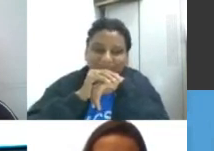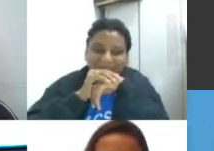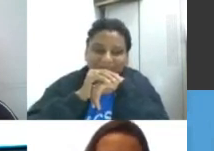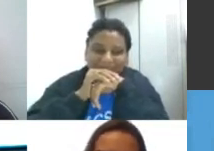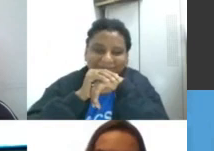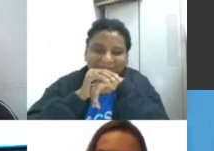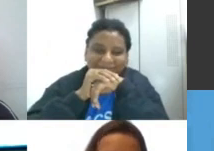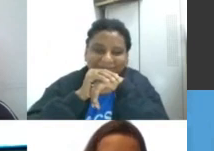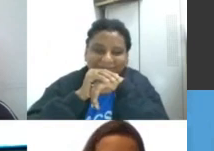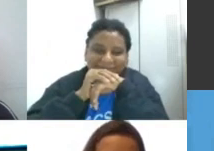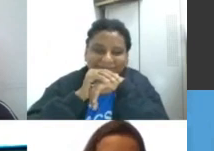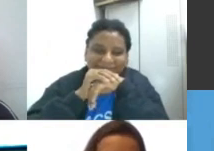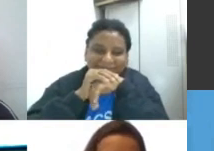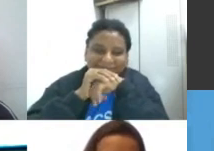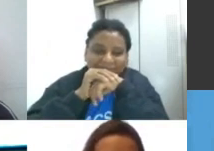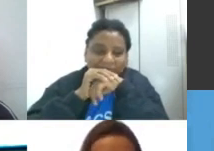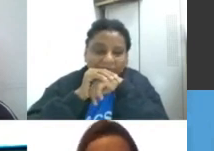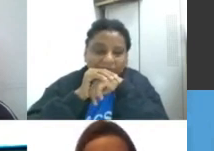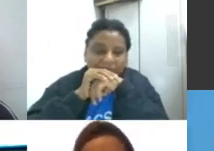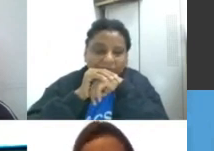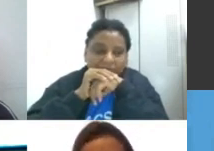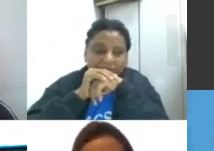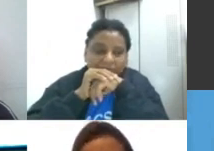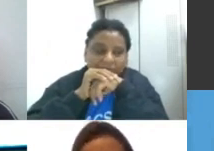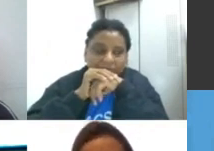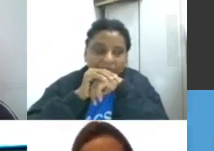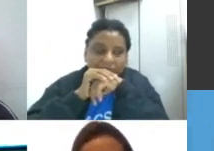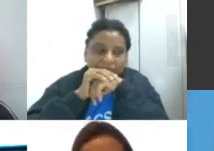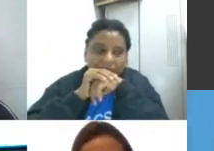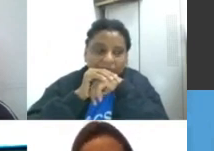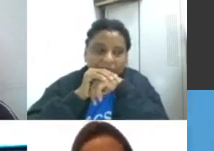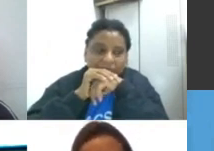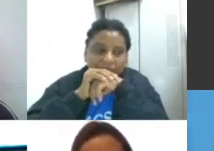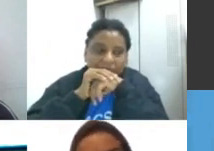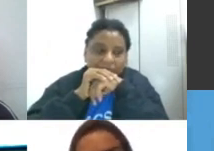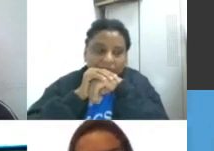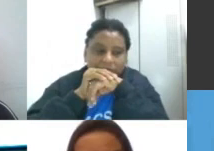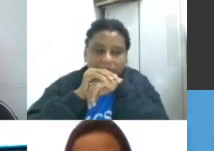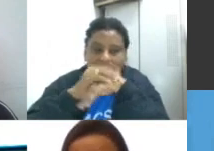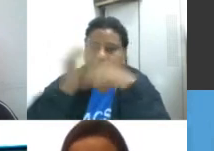Jutiara perguntou como você me orienta a encontrar esses casos com rapidez na comunidade Carol